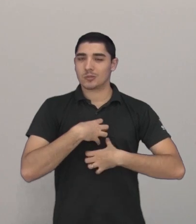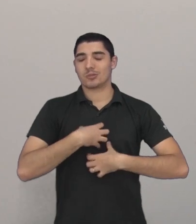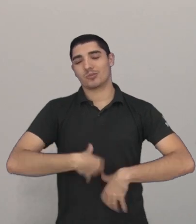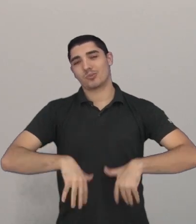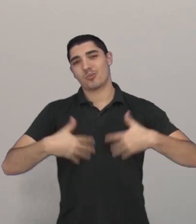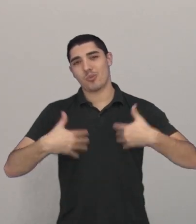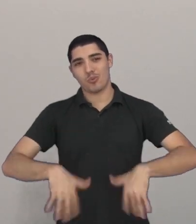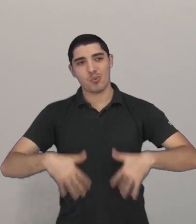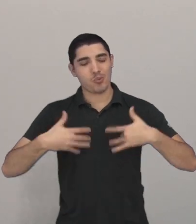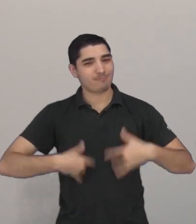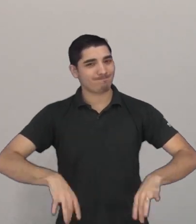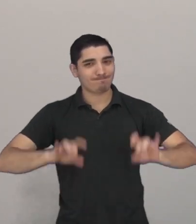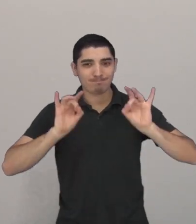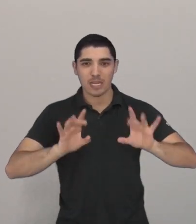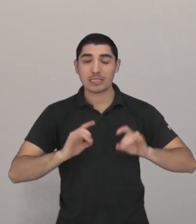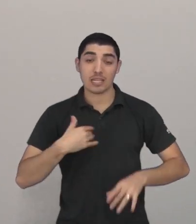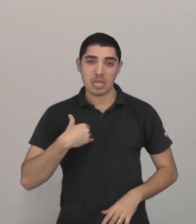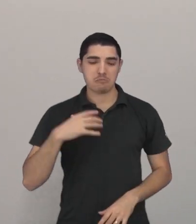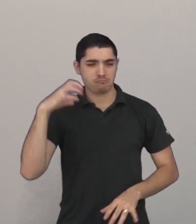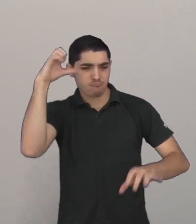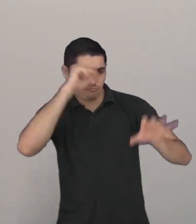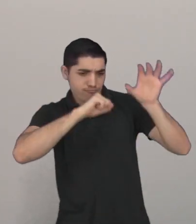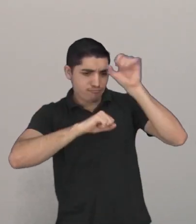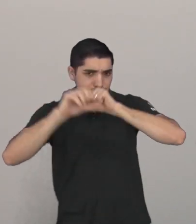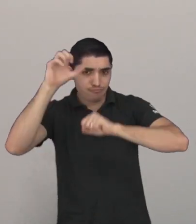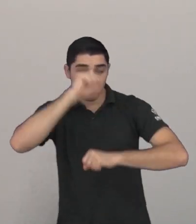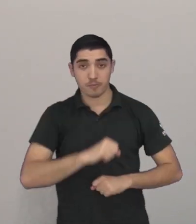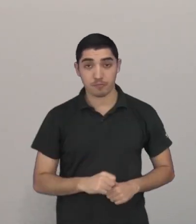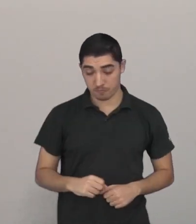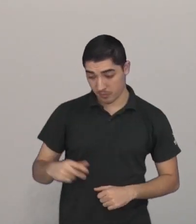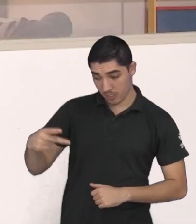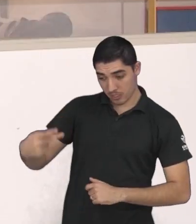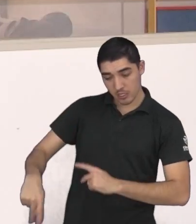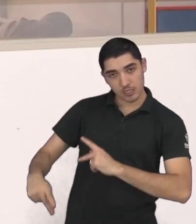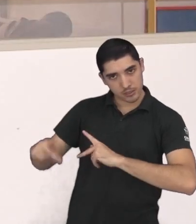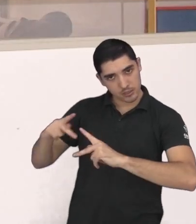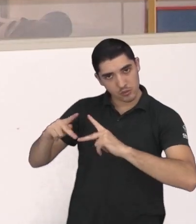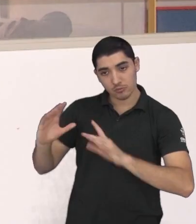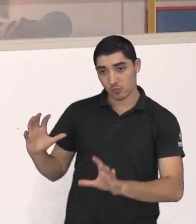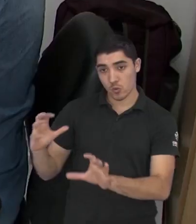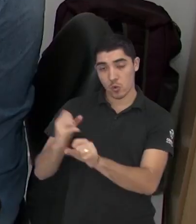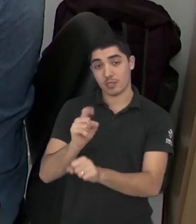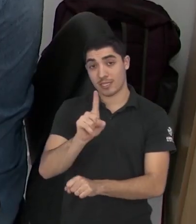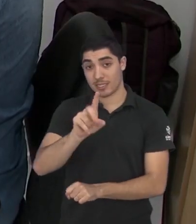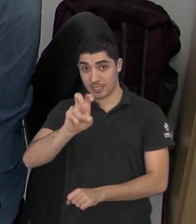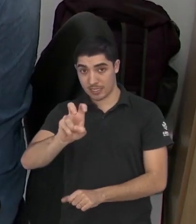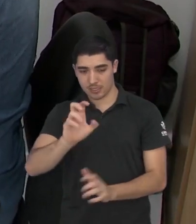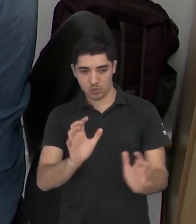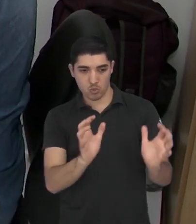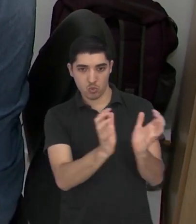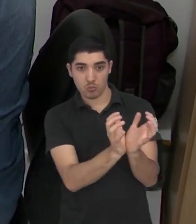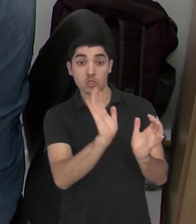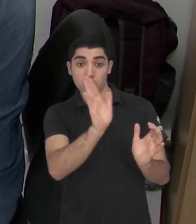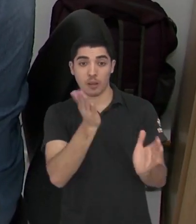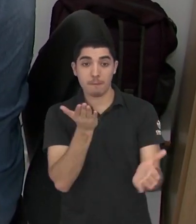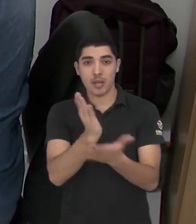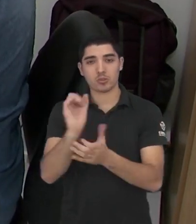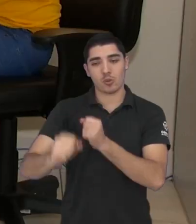nós estamos aí à beira de outra calamidade de saúde pública. Outro caminho apontado pelos parlamentares